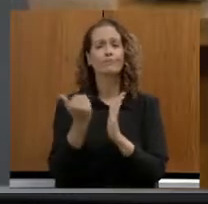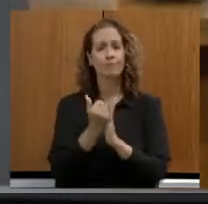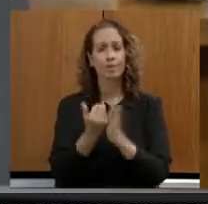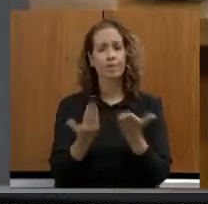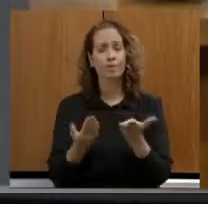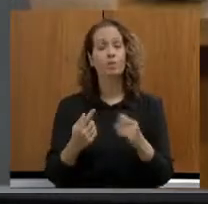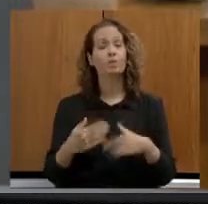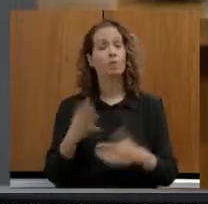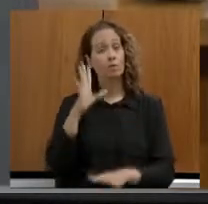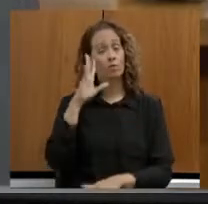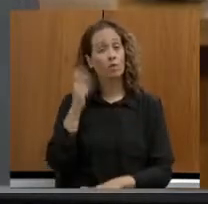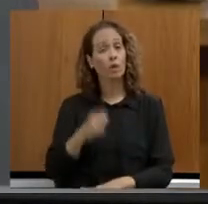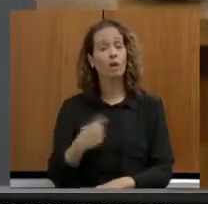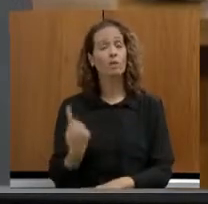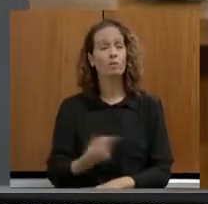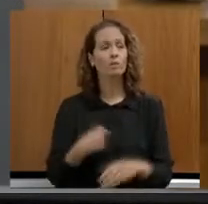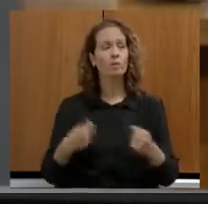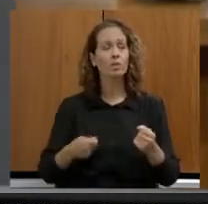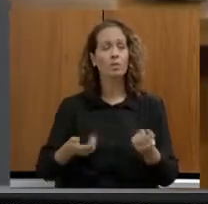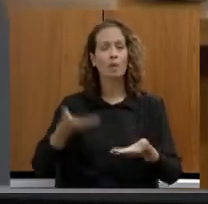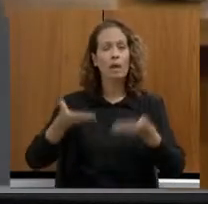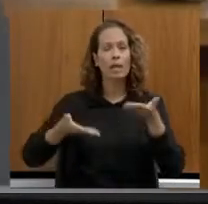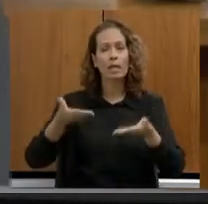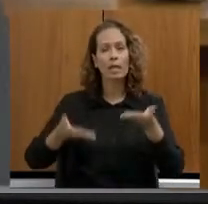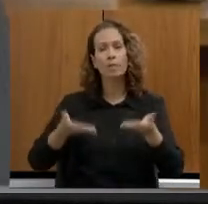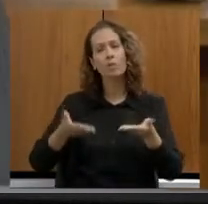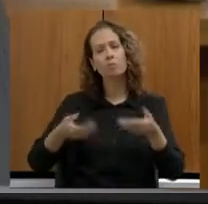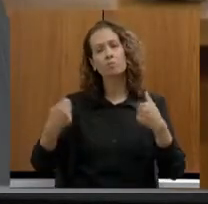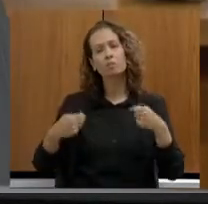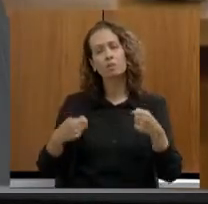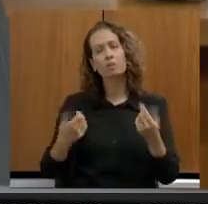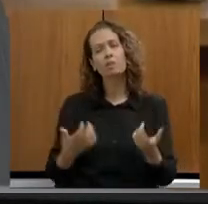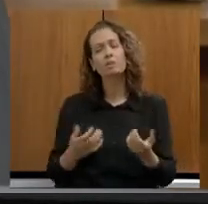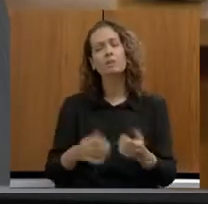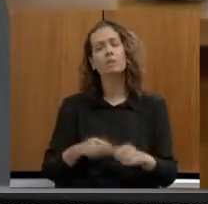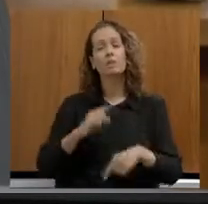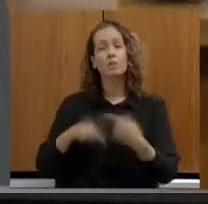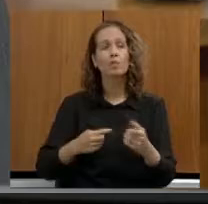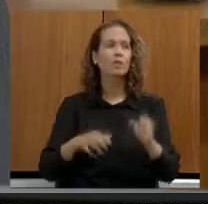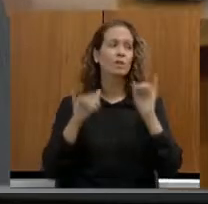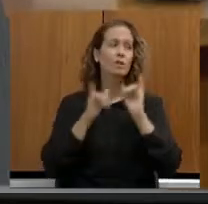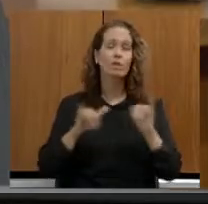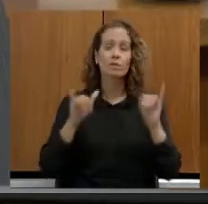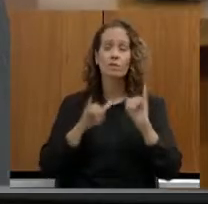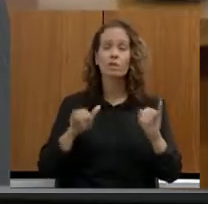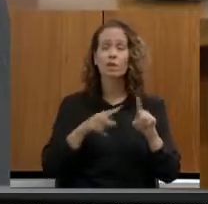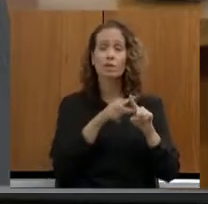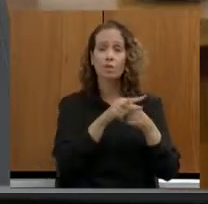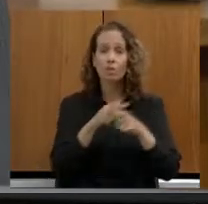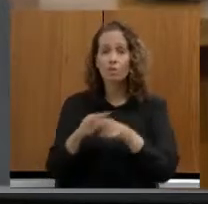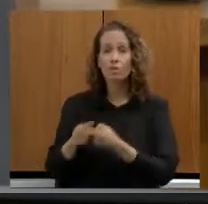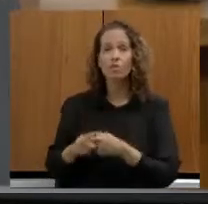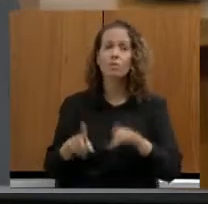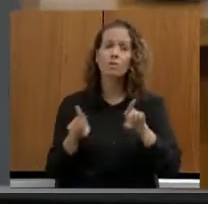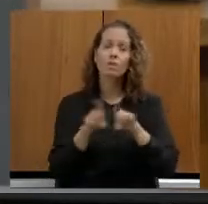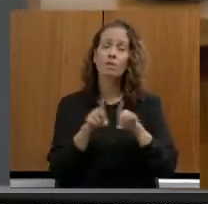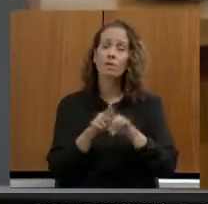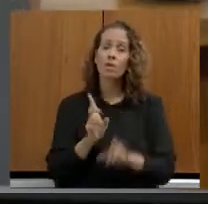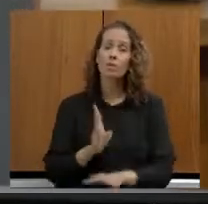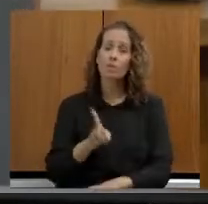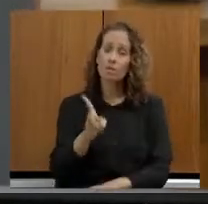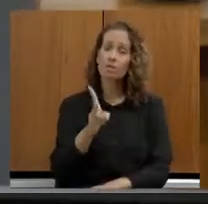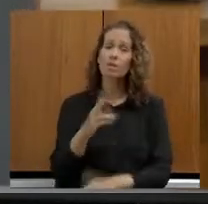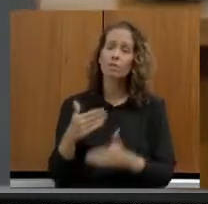ano buscar o equilíbrio né desse processo para conseguir anunciar é reajustes e consegui mantê-los